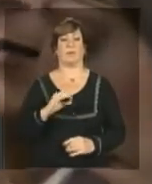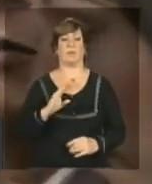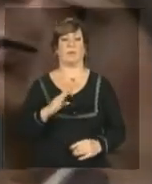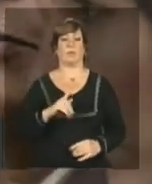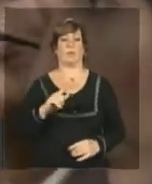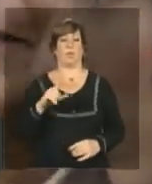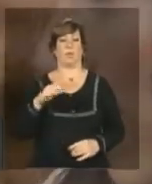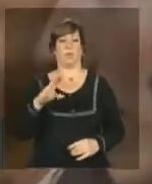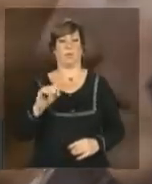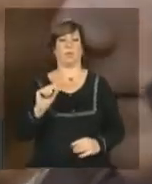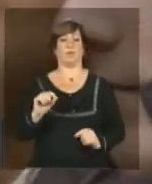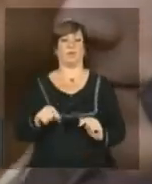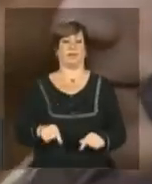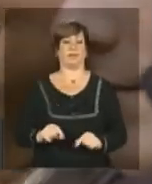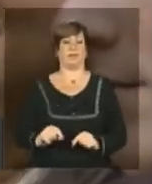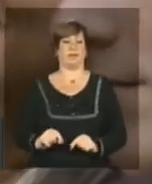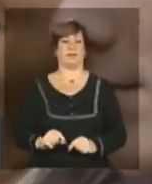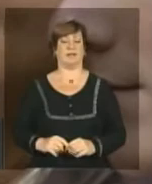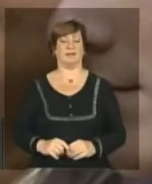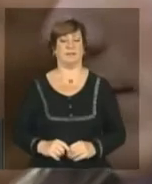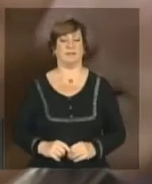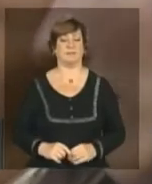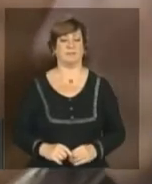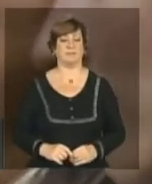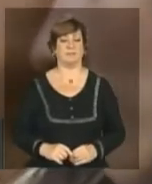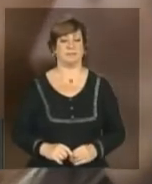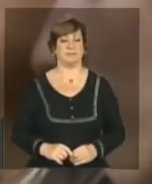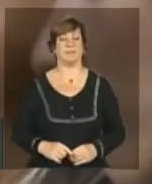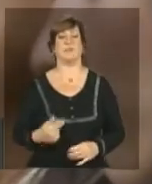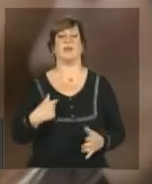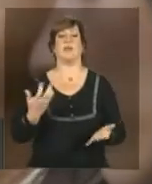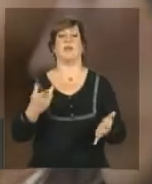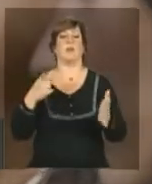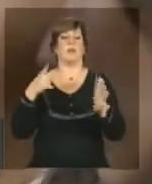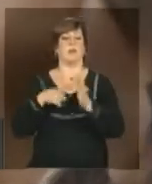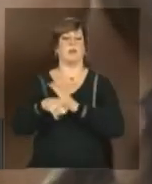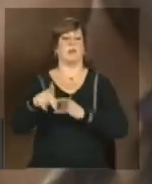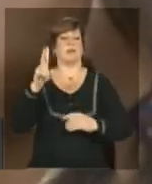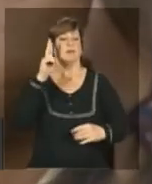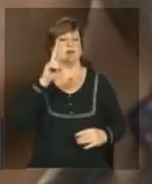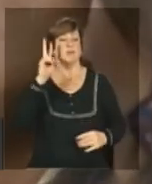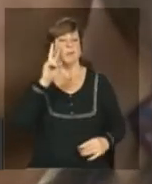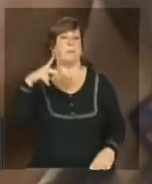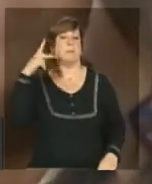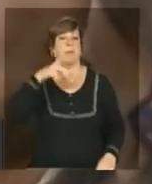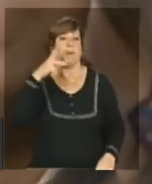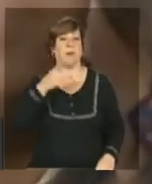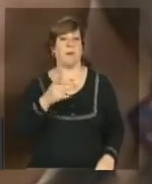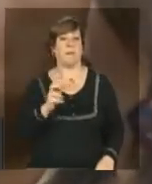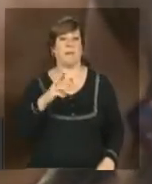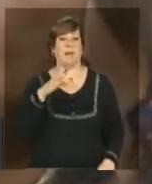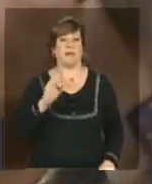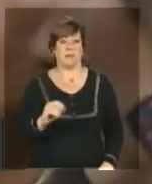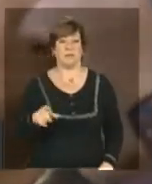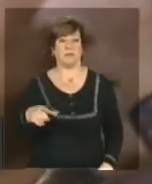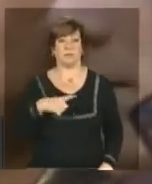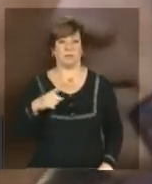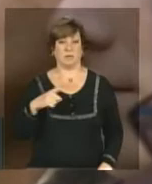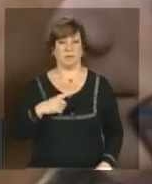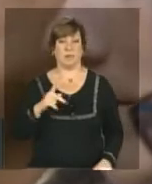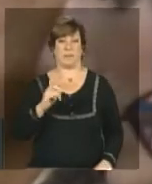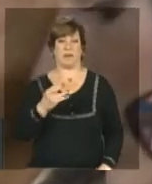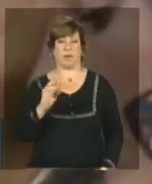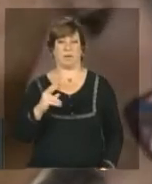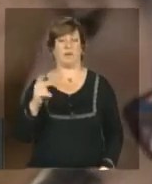para ficar gravado, para o Lúcio não reclamar, né? Graça, eu queria te perguntar sobre a política de preços da Petrobras dos combustíveis, principalmente